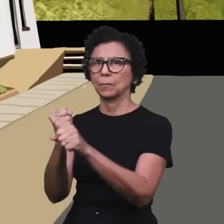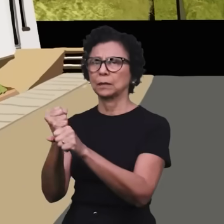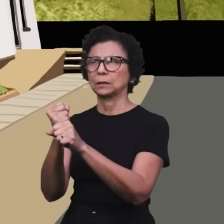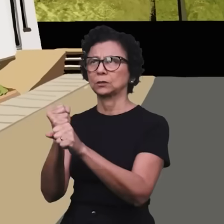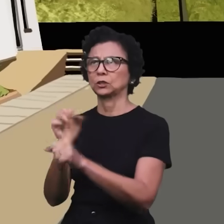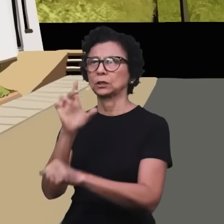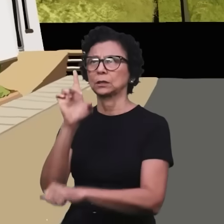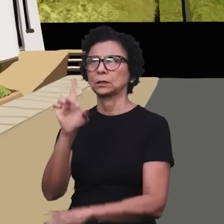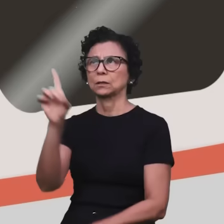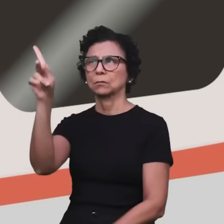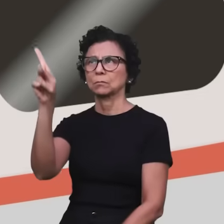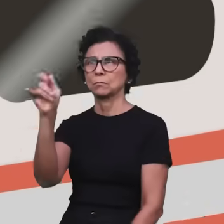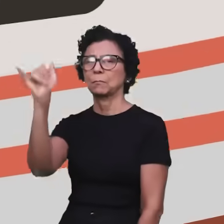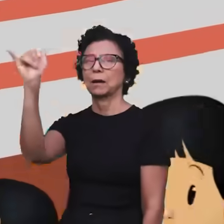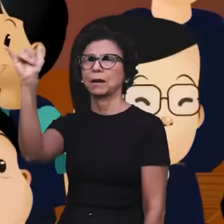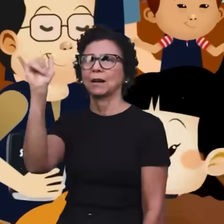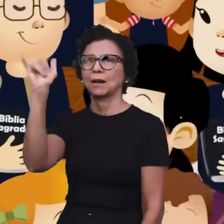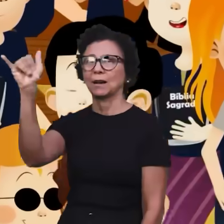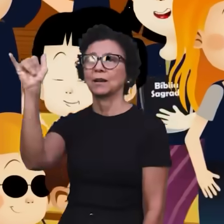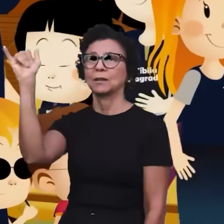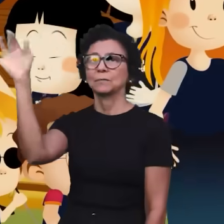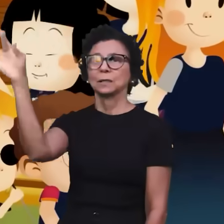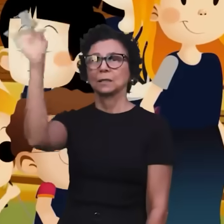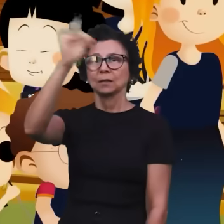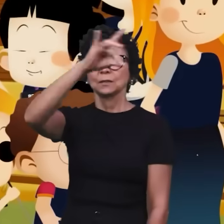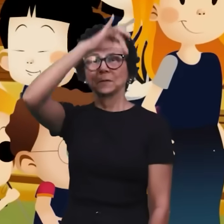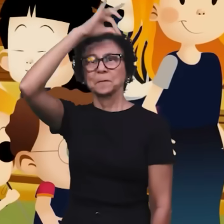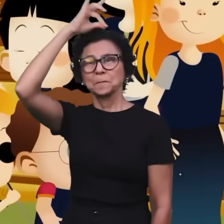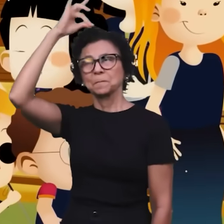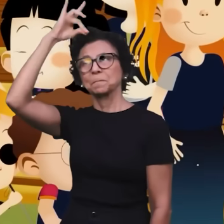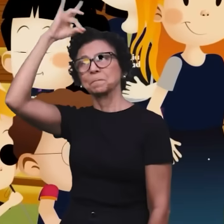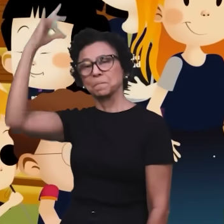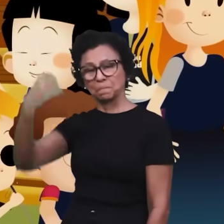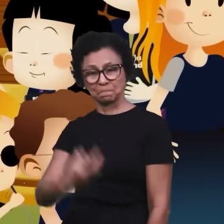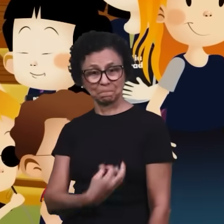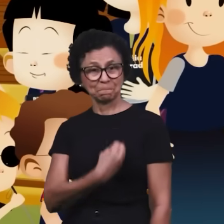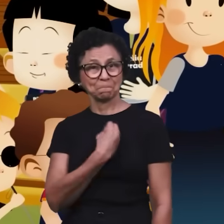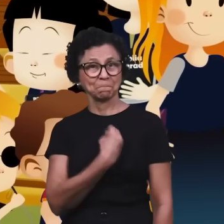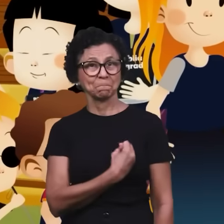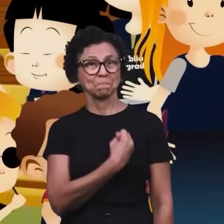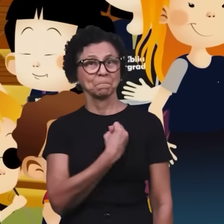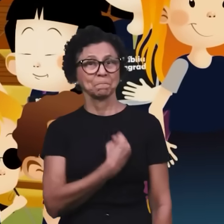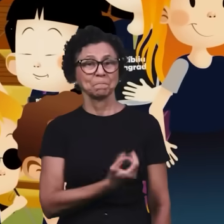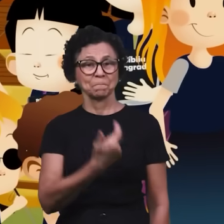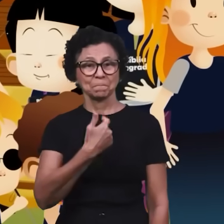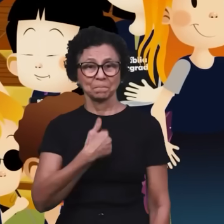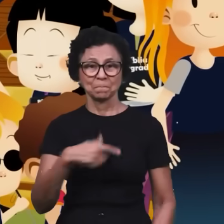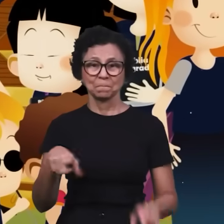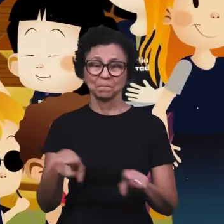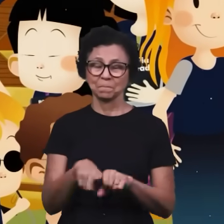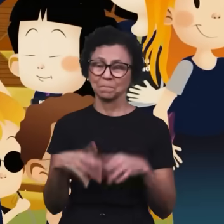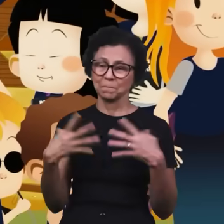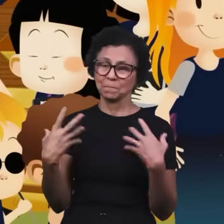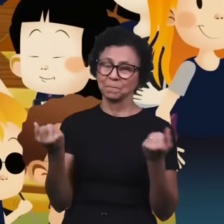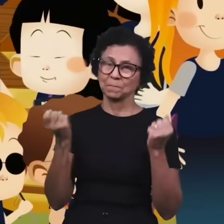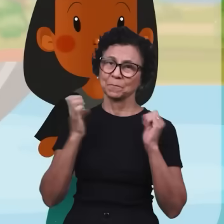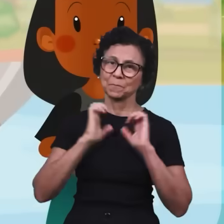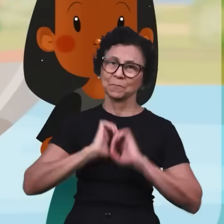também. Com o Espírito Santo em minha vida, quero trabalhar